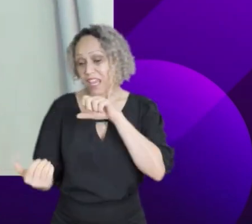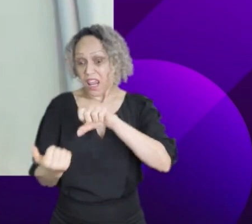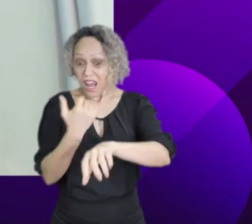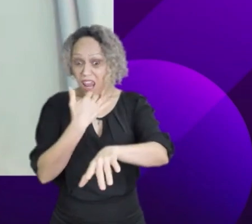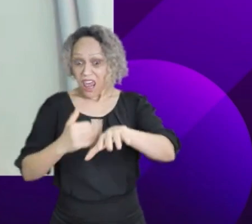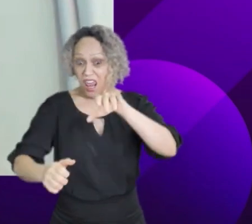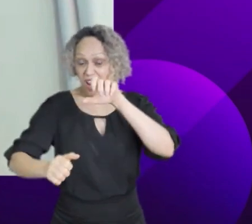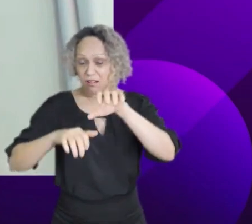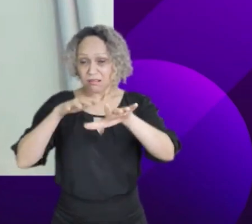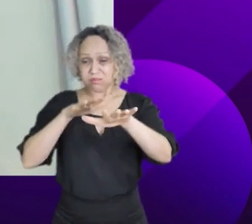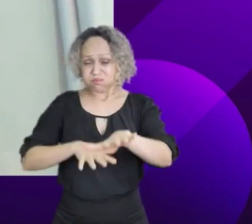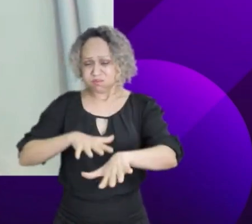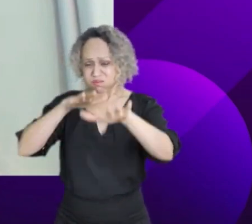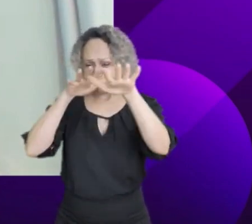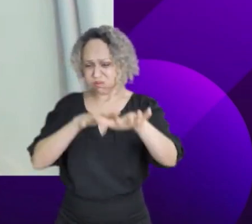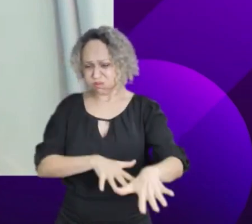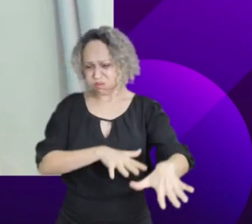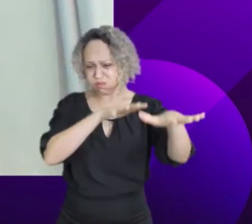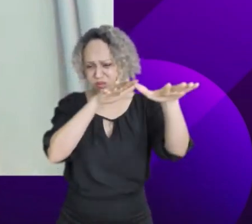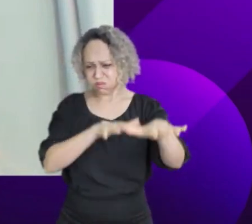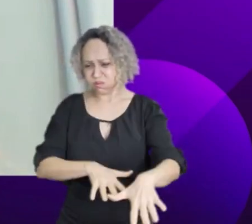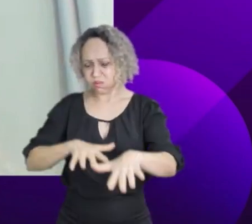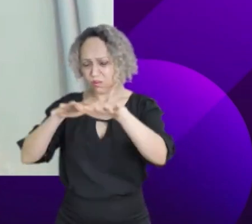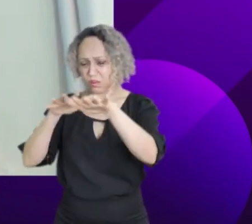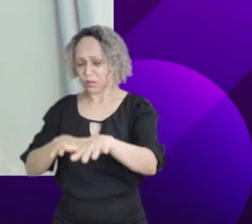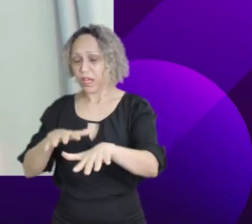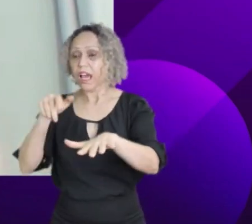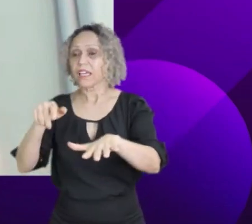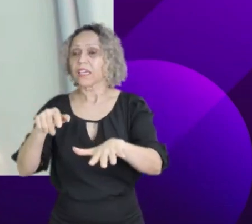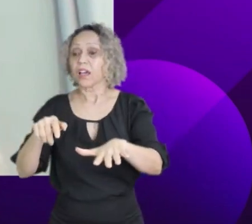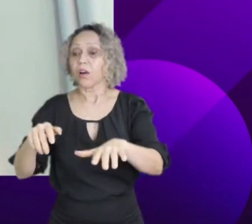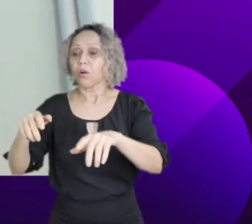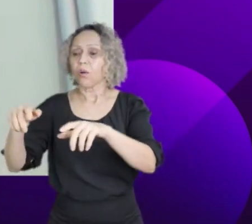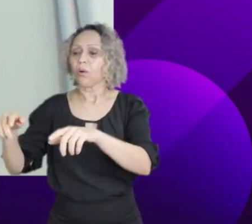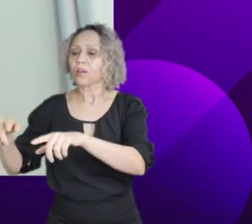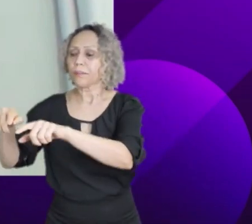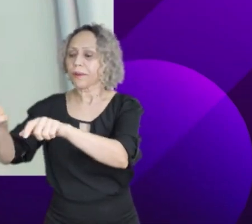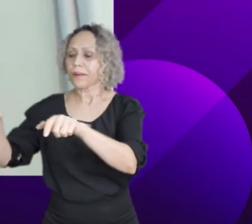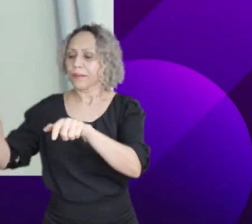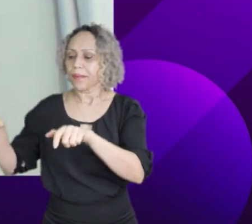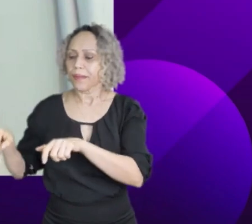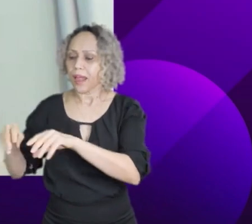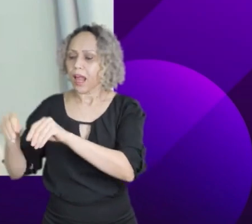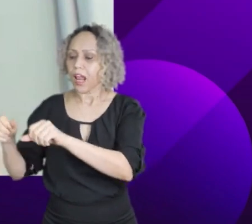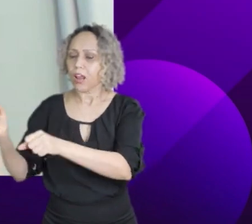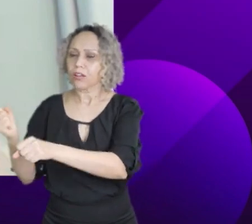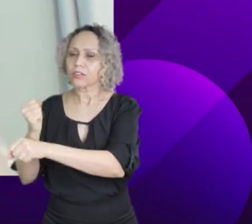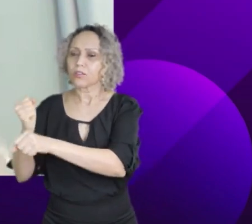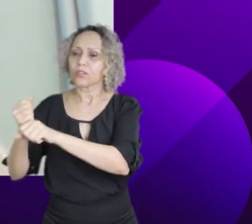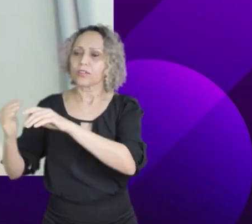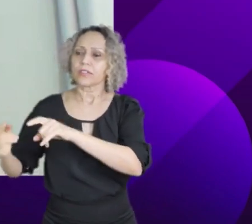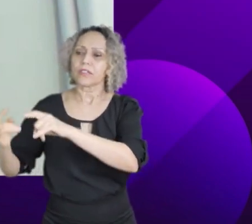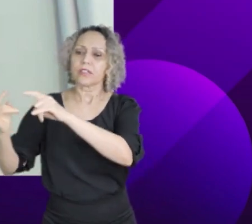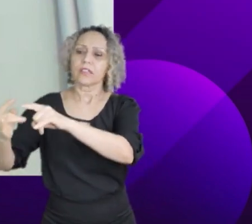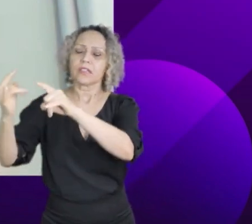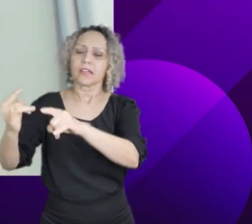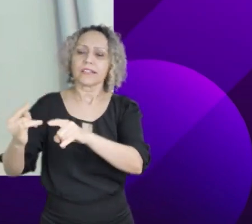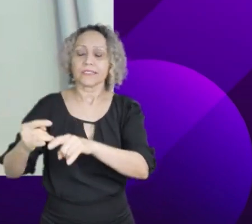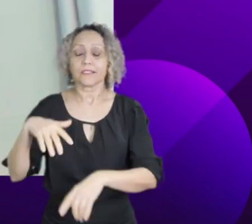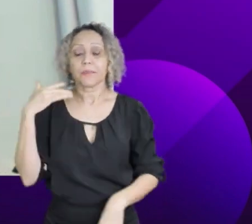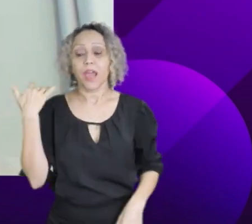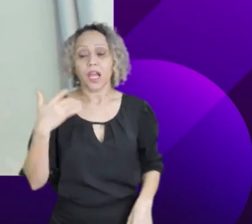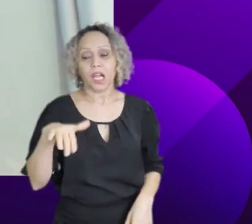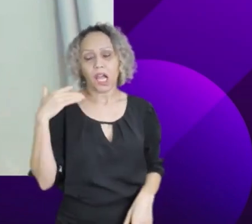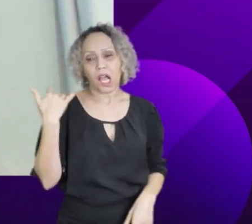intenso, então os lotes são caros e existe toda essa disputa por espaço, porque ela vai ser a via onde vai passar